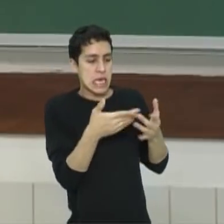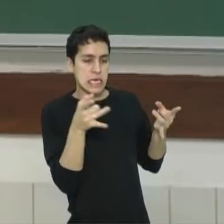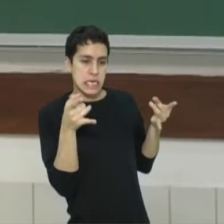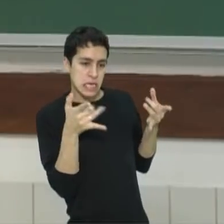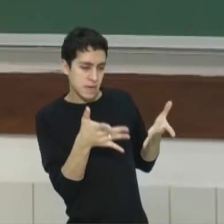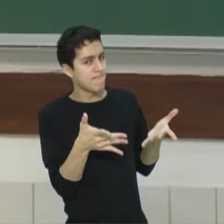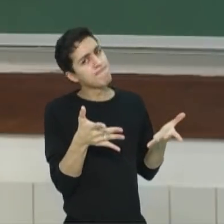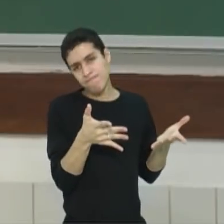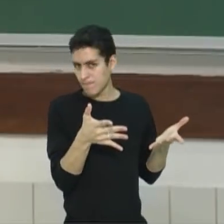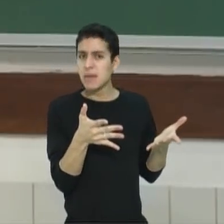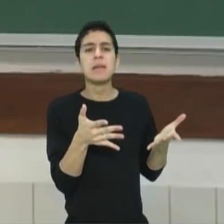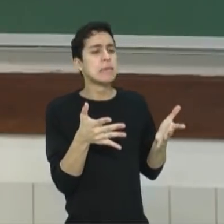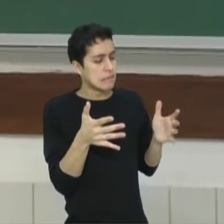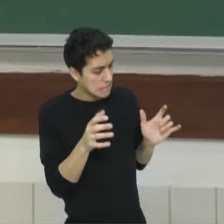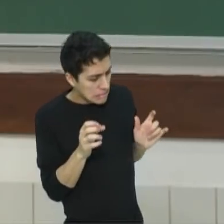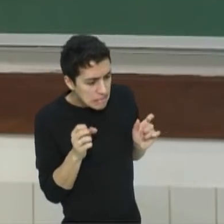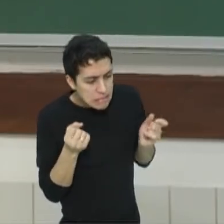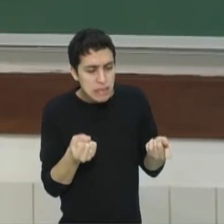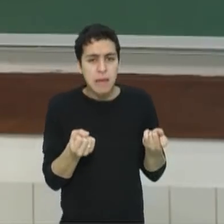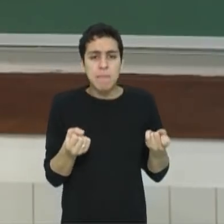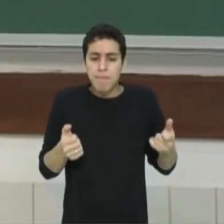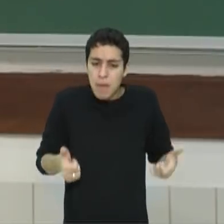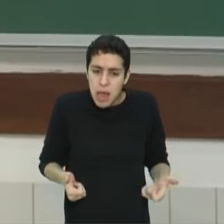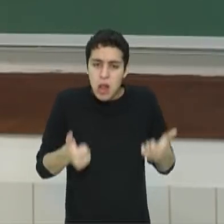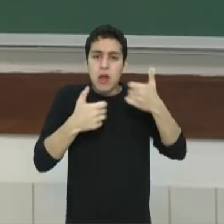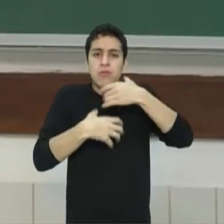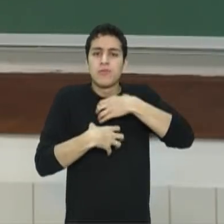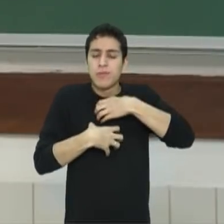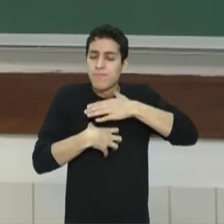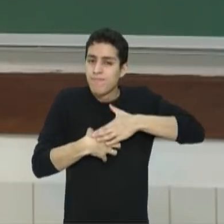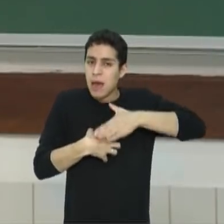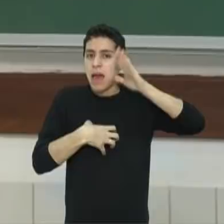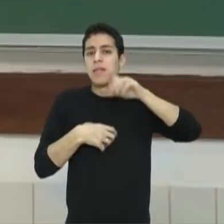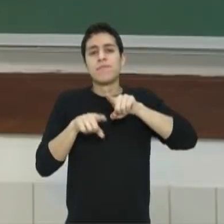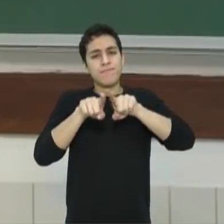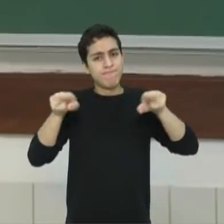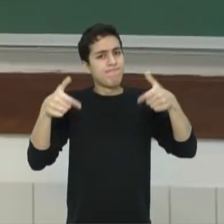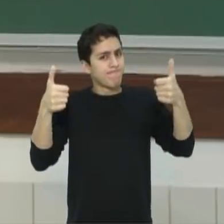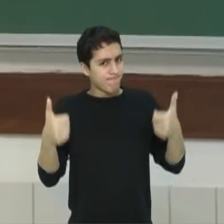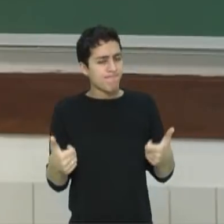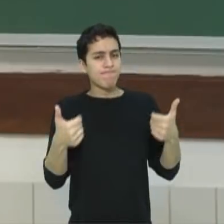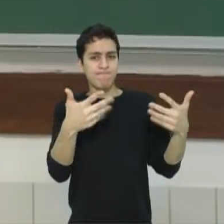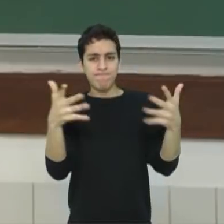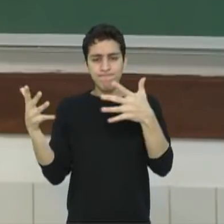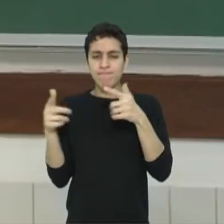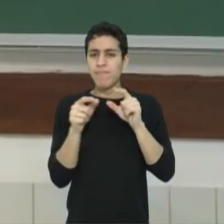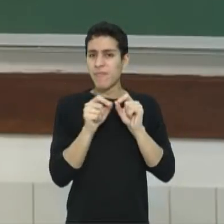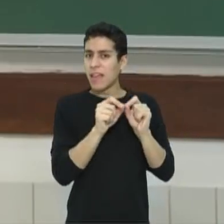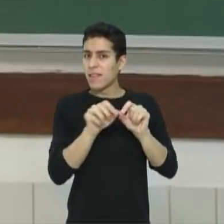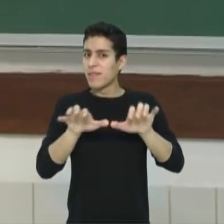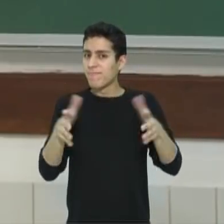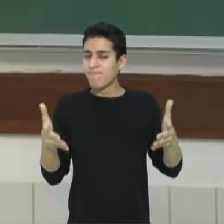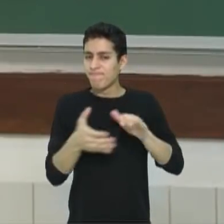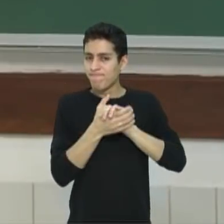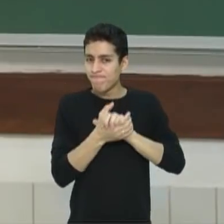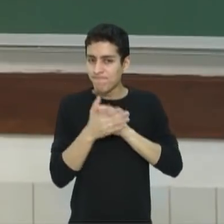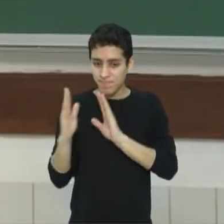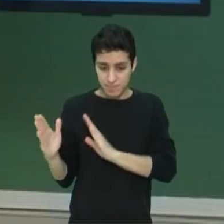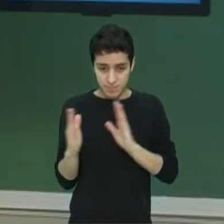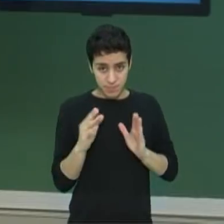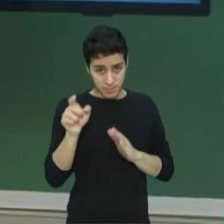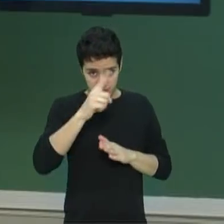E temos que tentar fazer o nosso melhor sempre. E vocês estão aí fazendo. Parabéns por isso. Os estudantes que têm